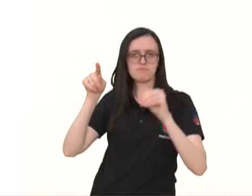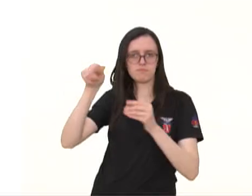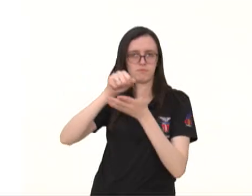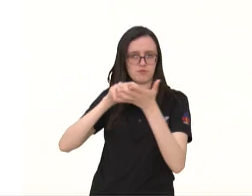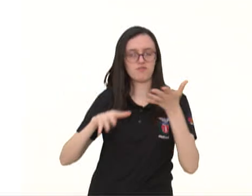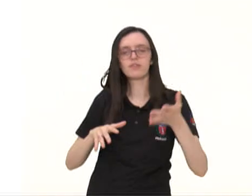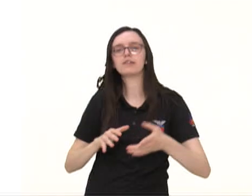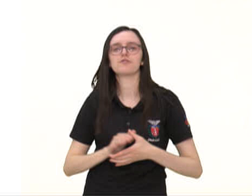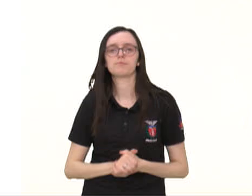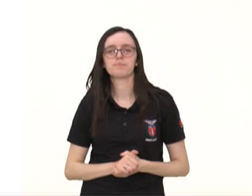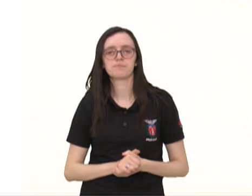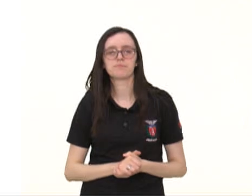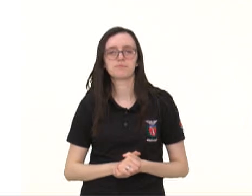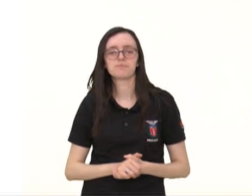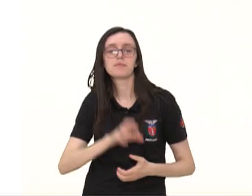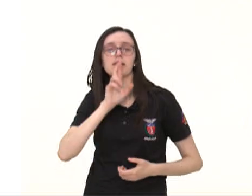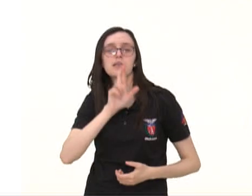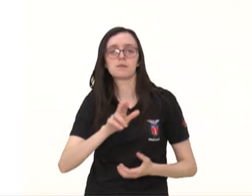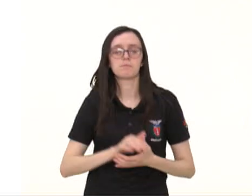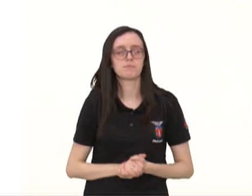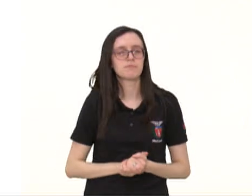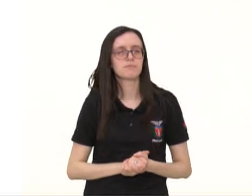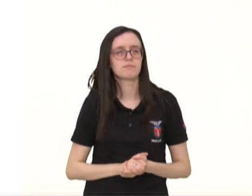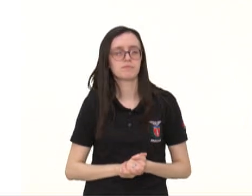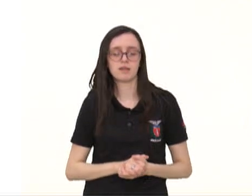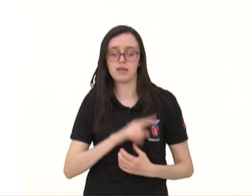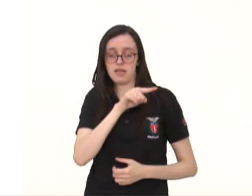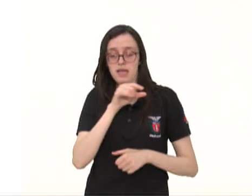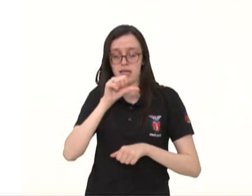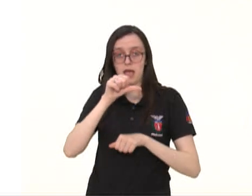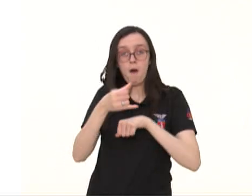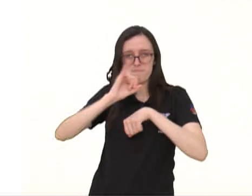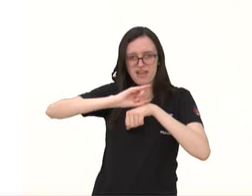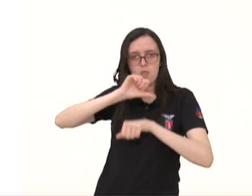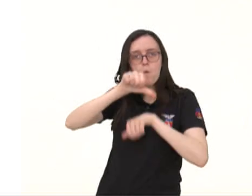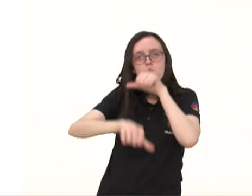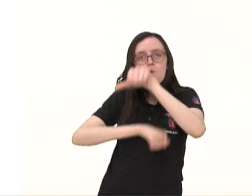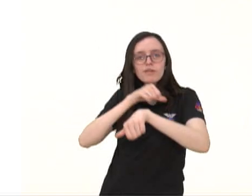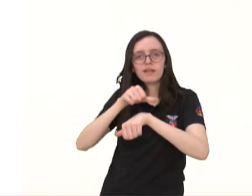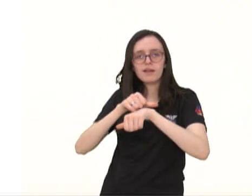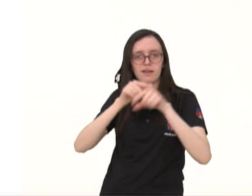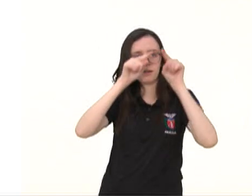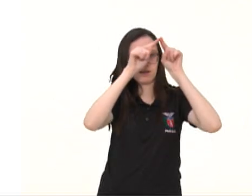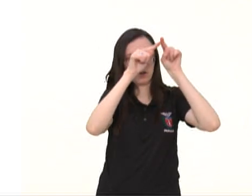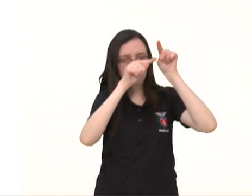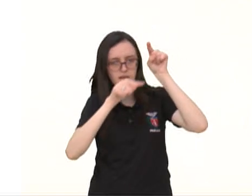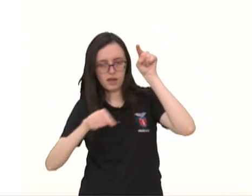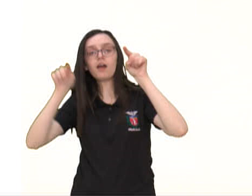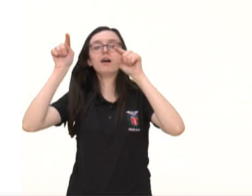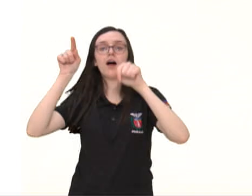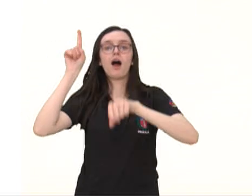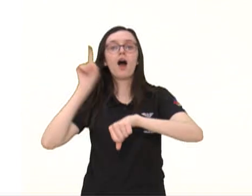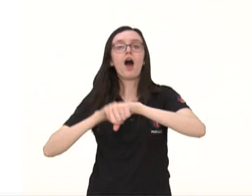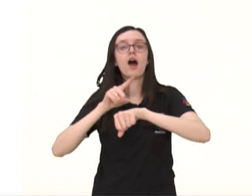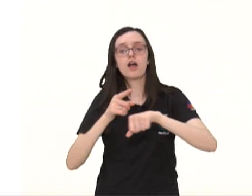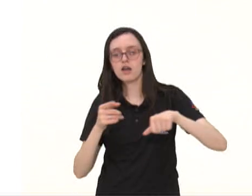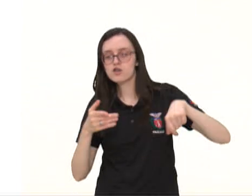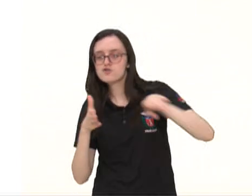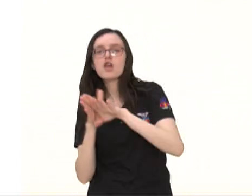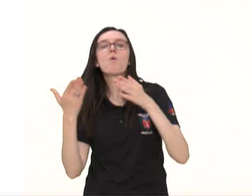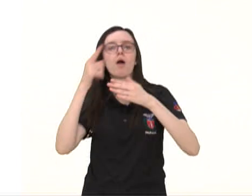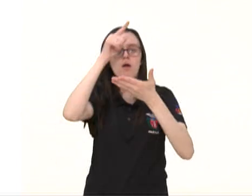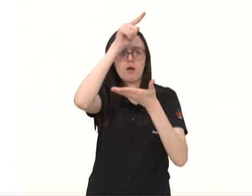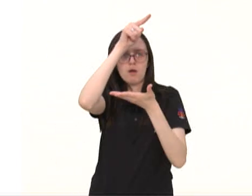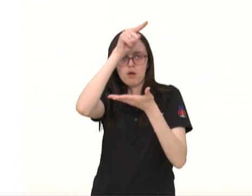exercício. Resposta, ele muda de sentido quando passa, né, pelo